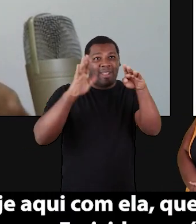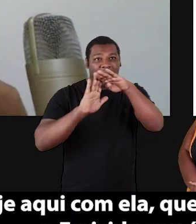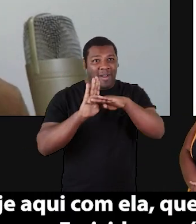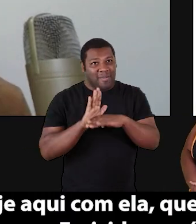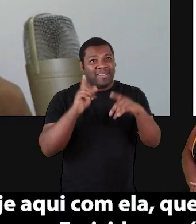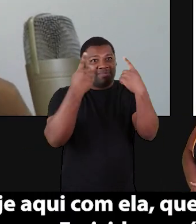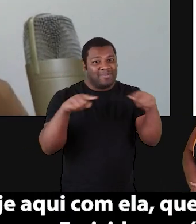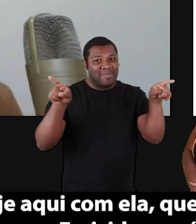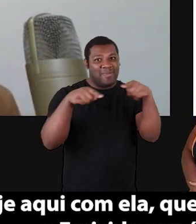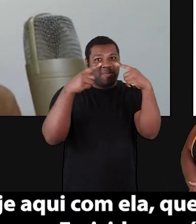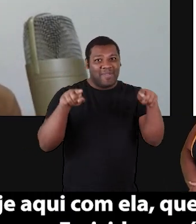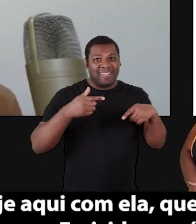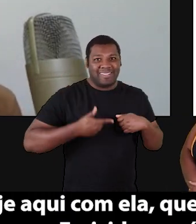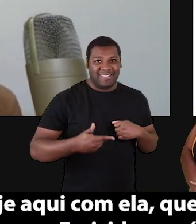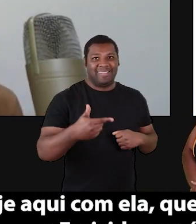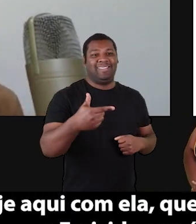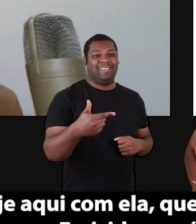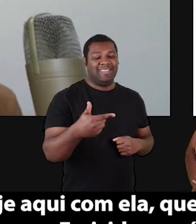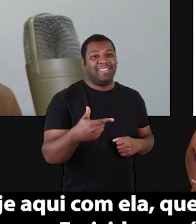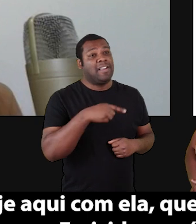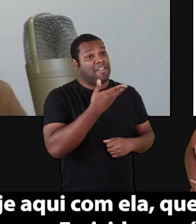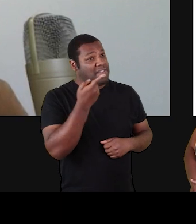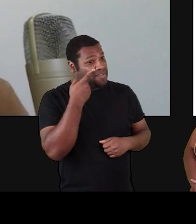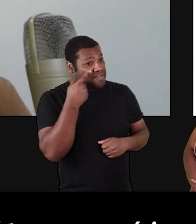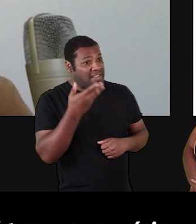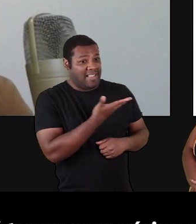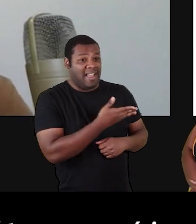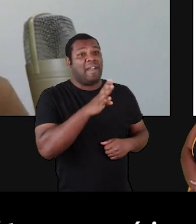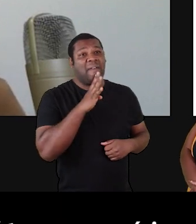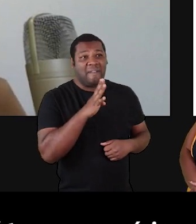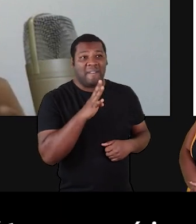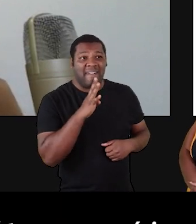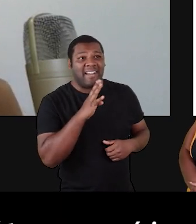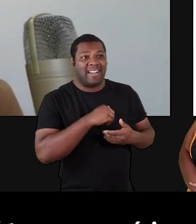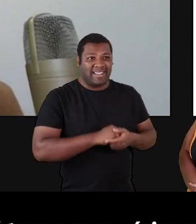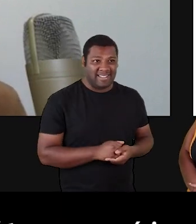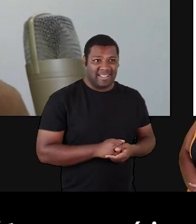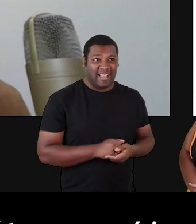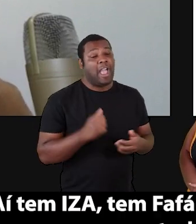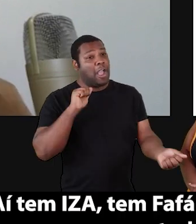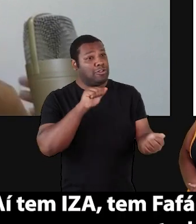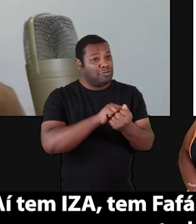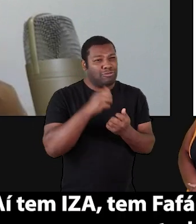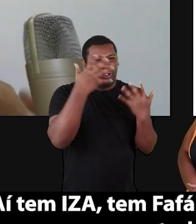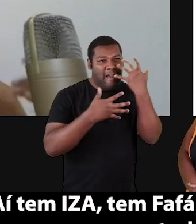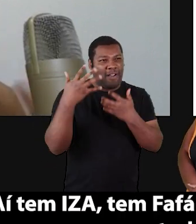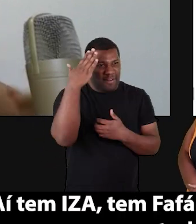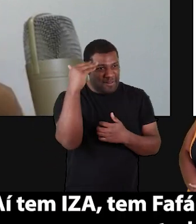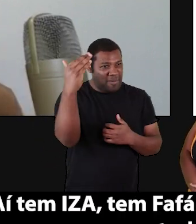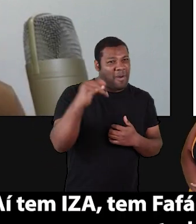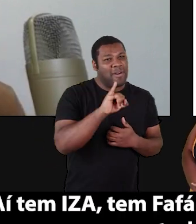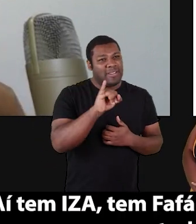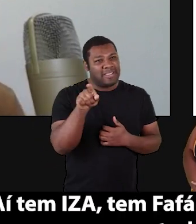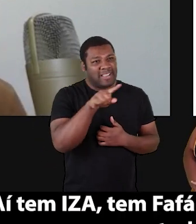Hoje aqui com ela, que tem acompanhado o Emicida nos últimos anos. Já tocou com vários artistas de renome aí. Tem Isa, tem Fafá